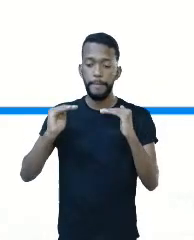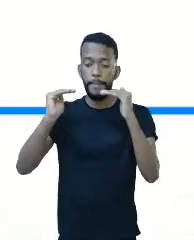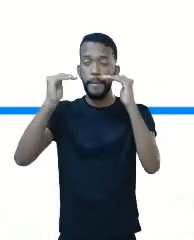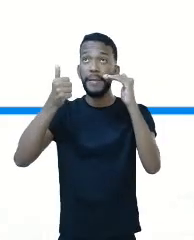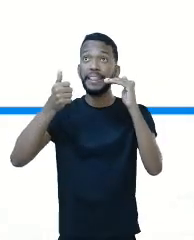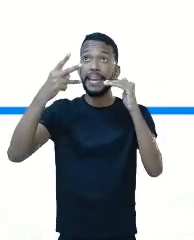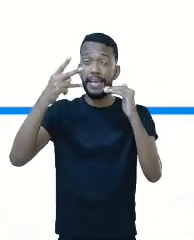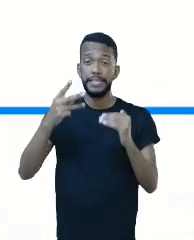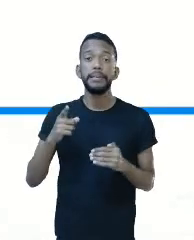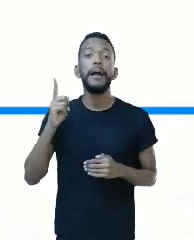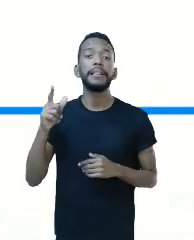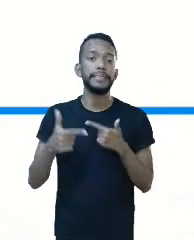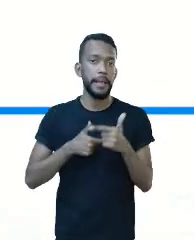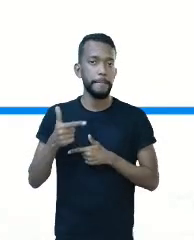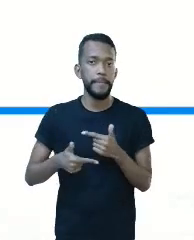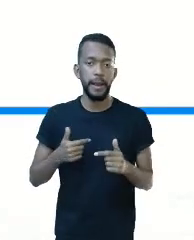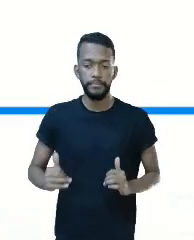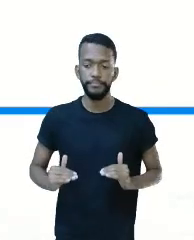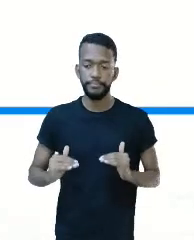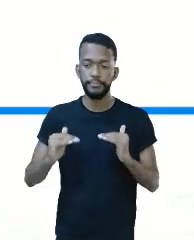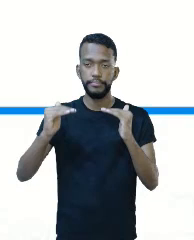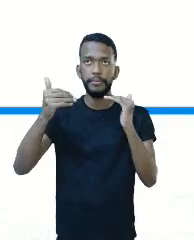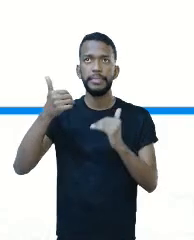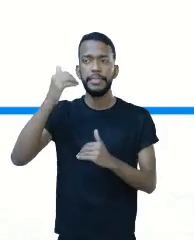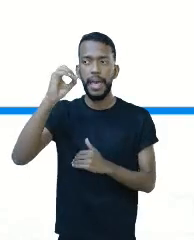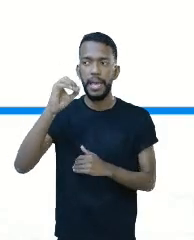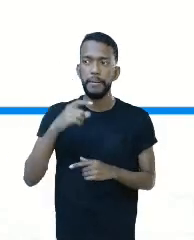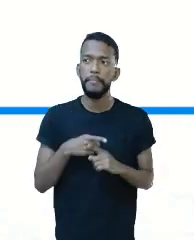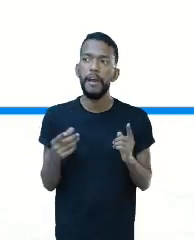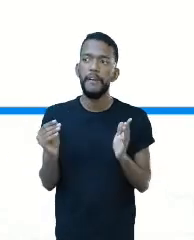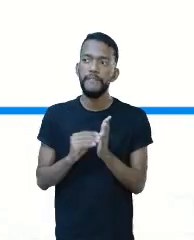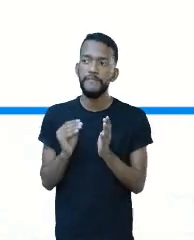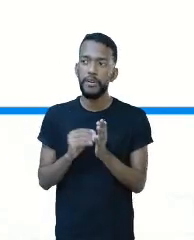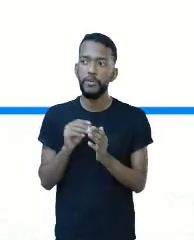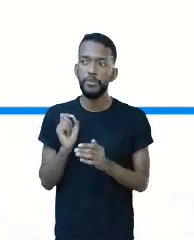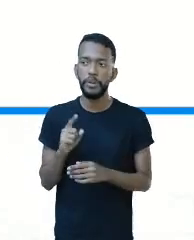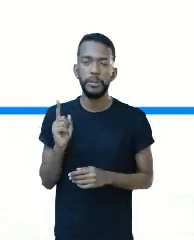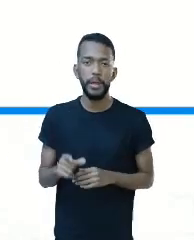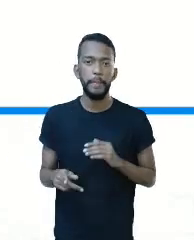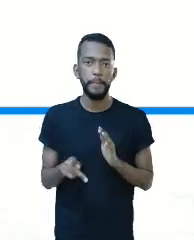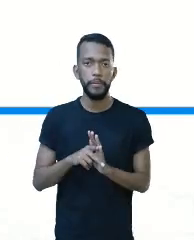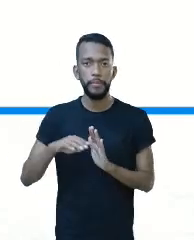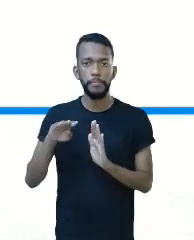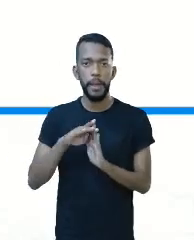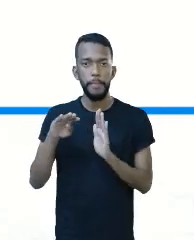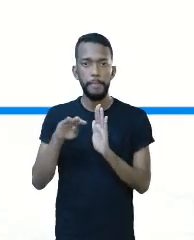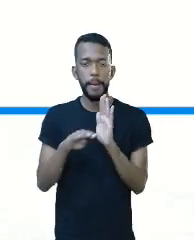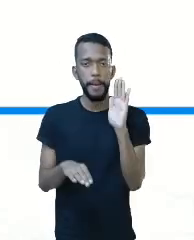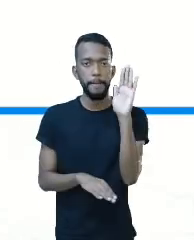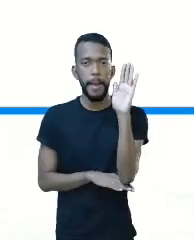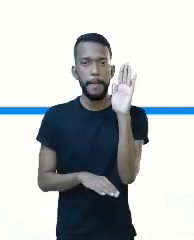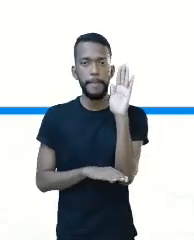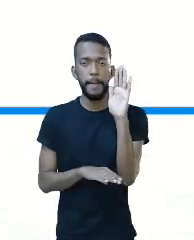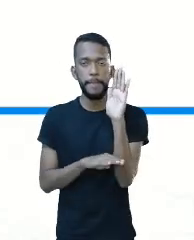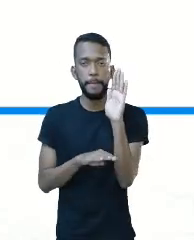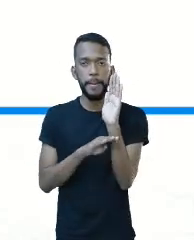Vamos completar os andares com números para ordenar e escrever por